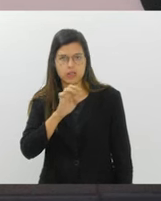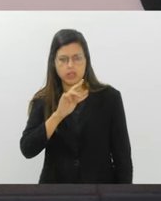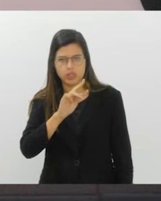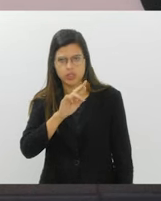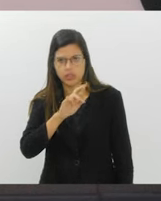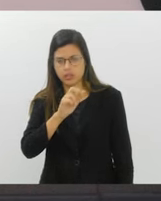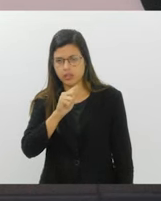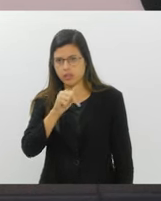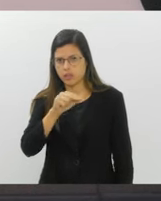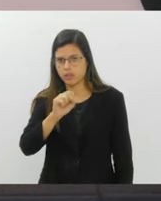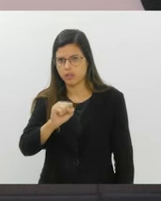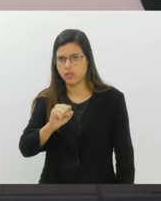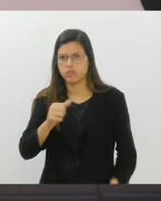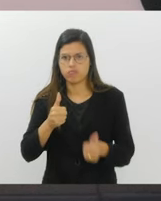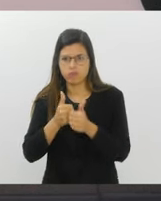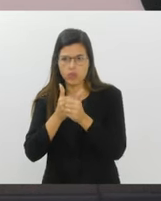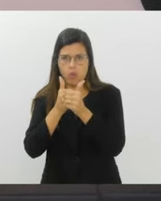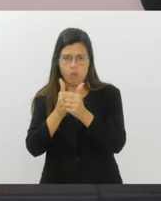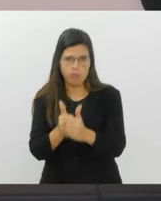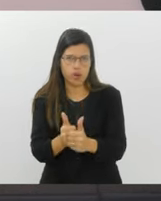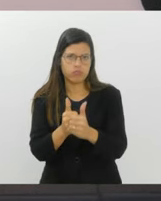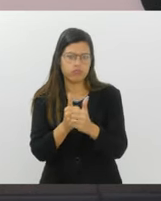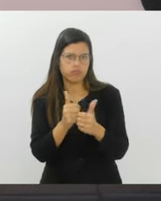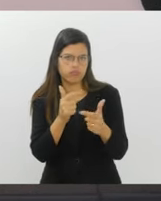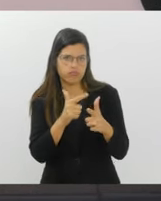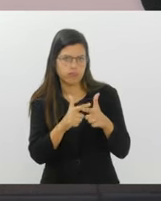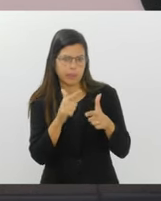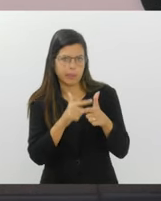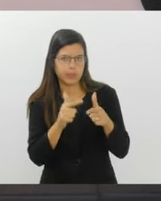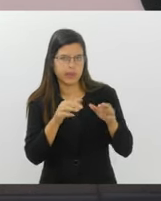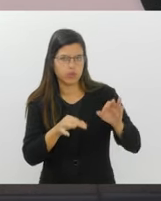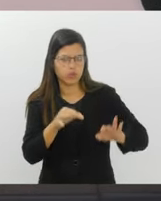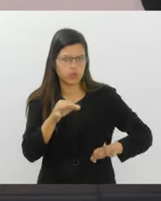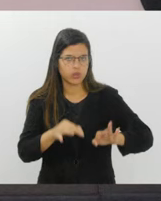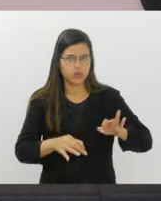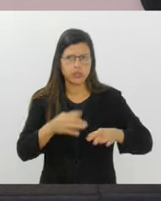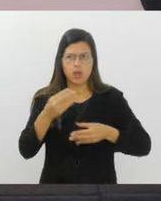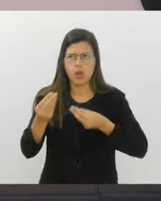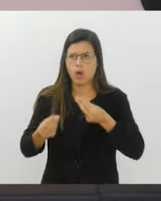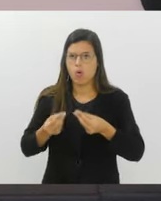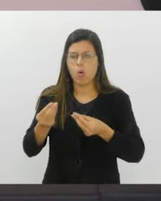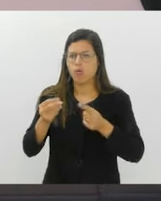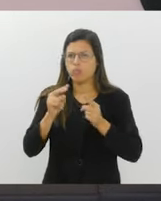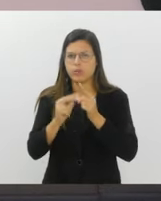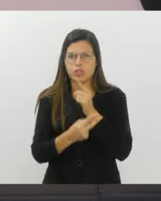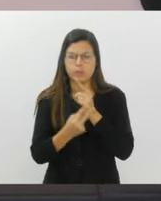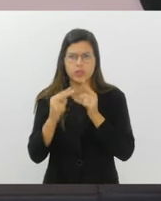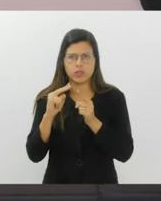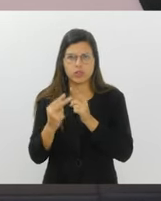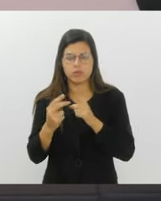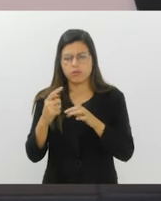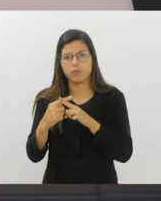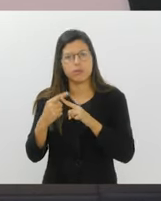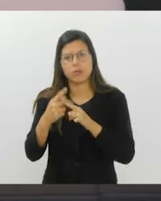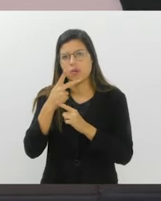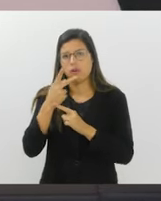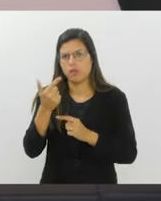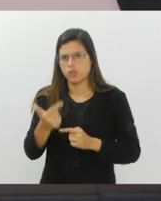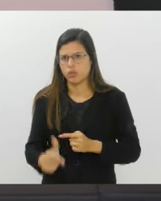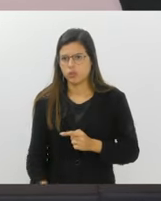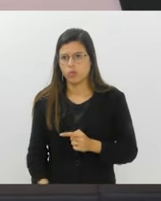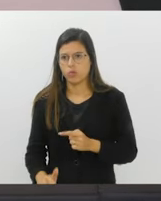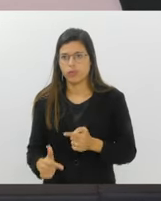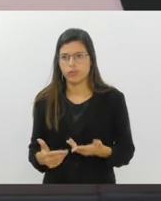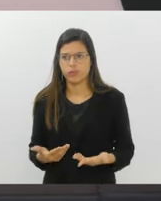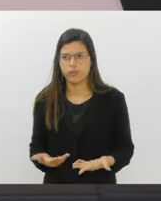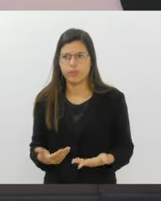né, na justiça, e como é que ela está vendo essa situação toda. Né? Porque, volto a dizer,